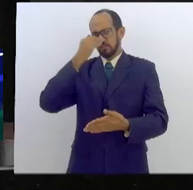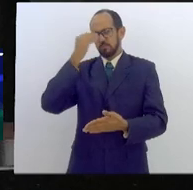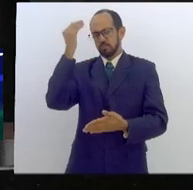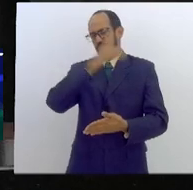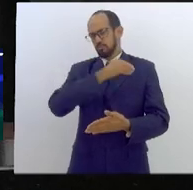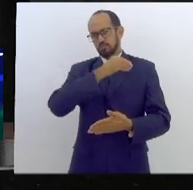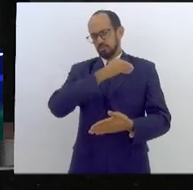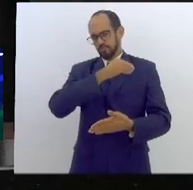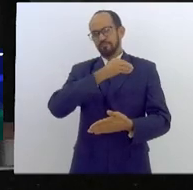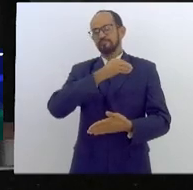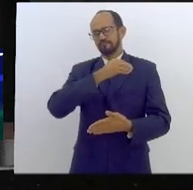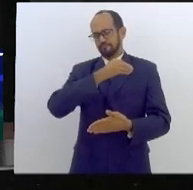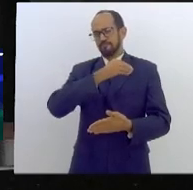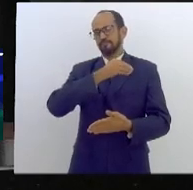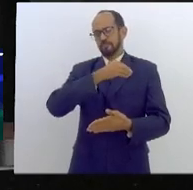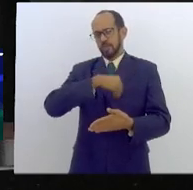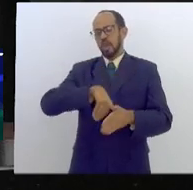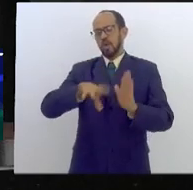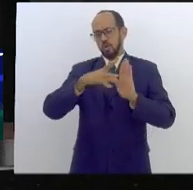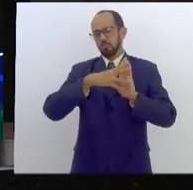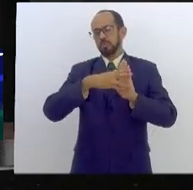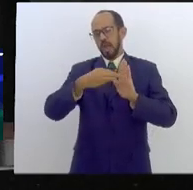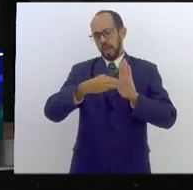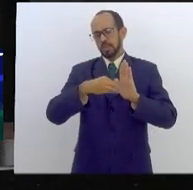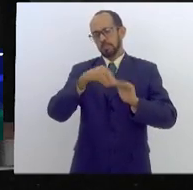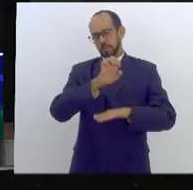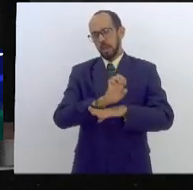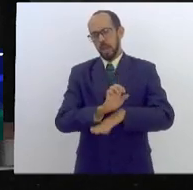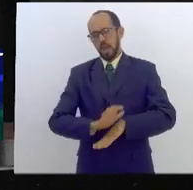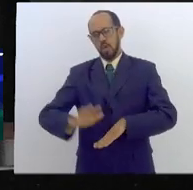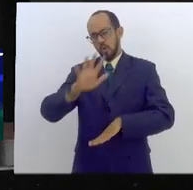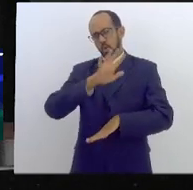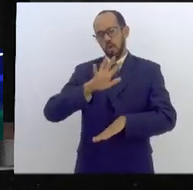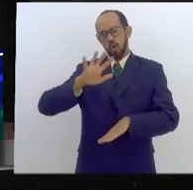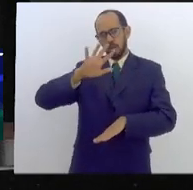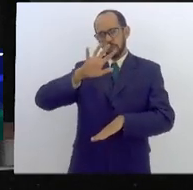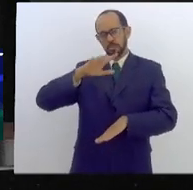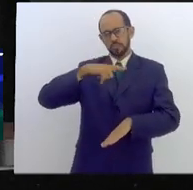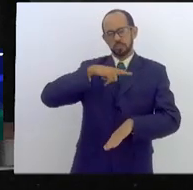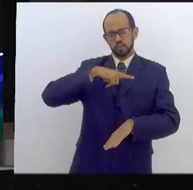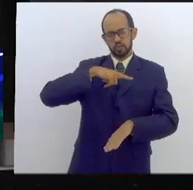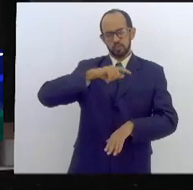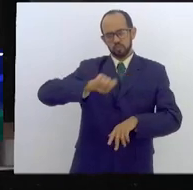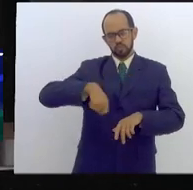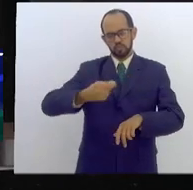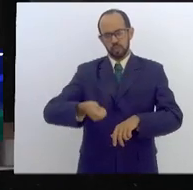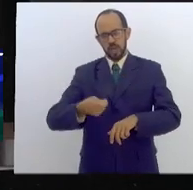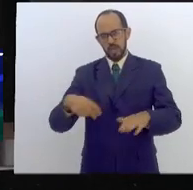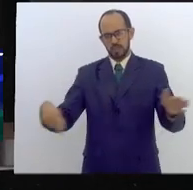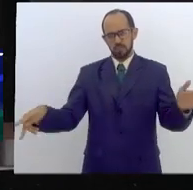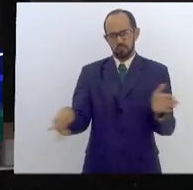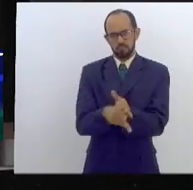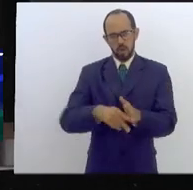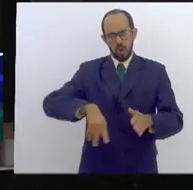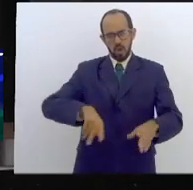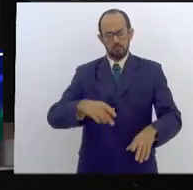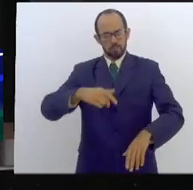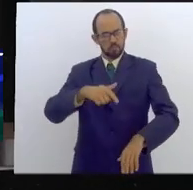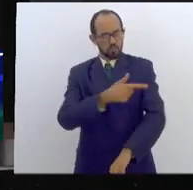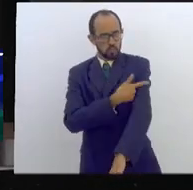europeias, cultivava uma série de símbolos e rituais com os quais